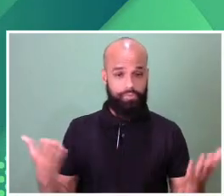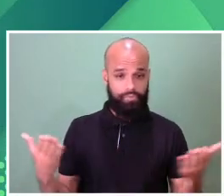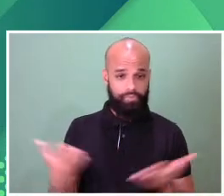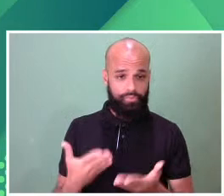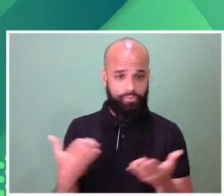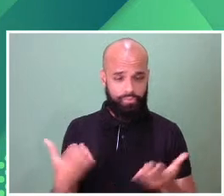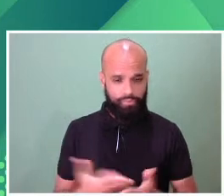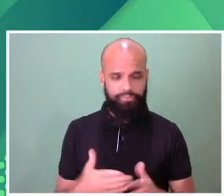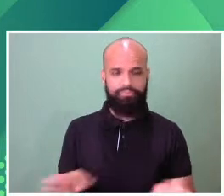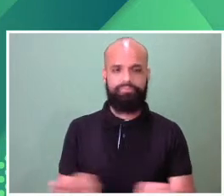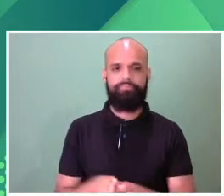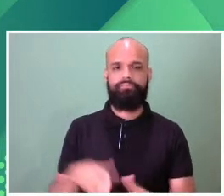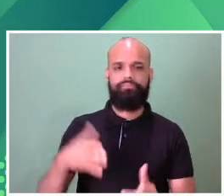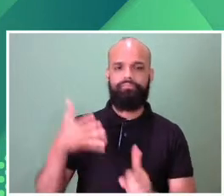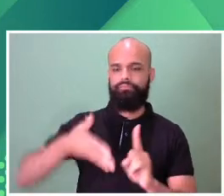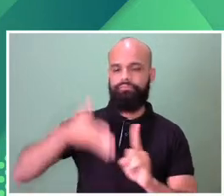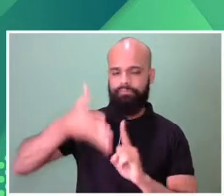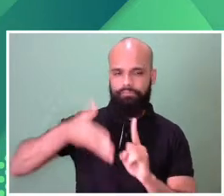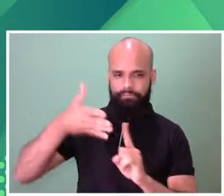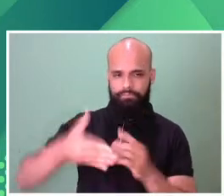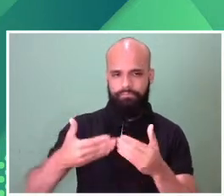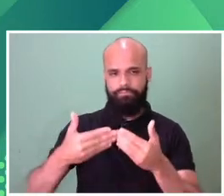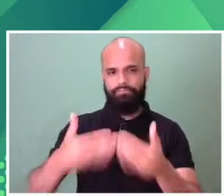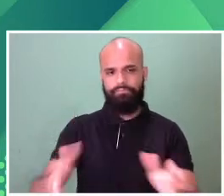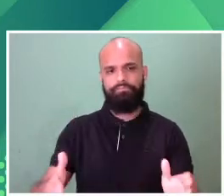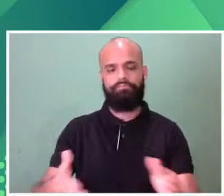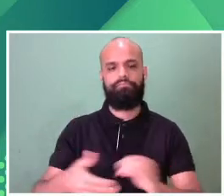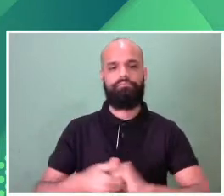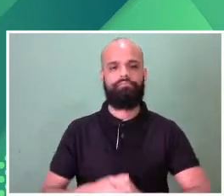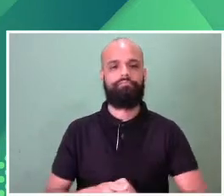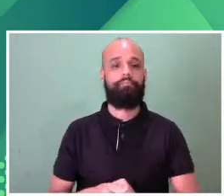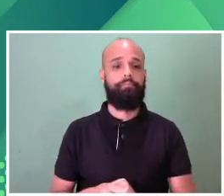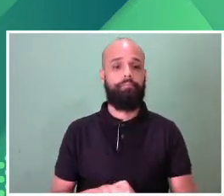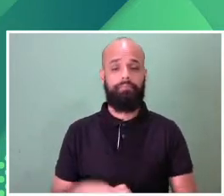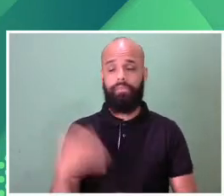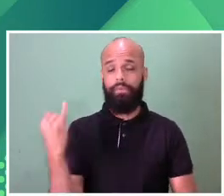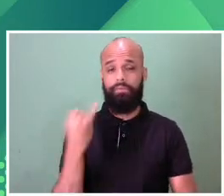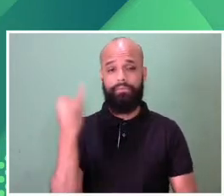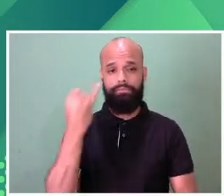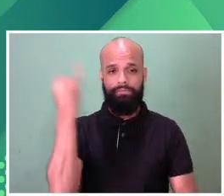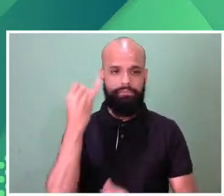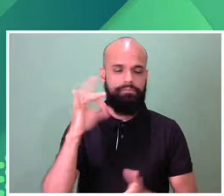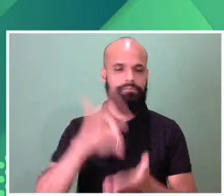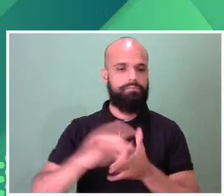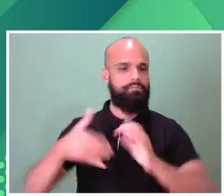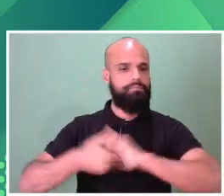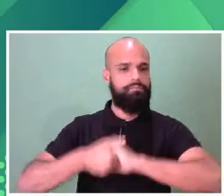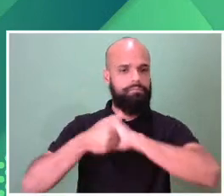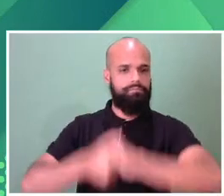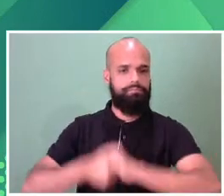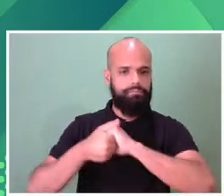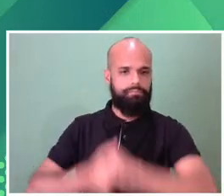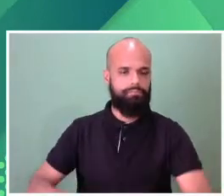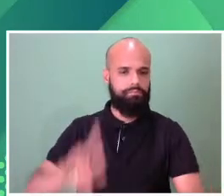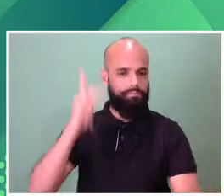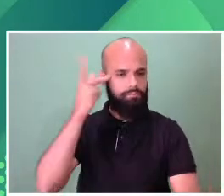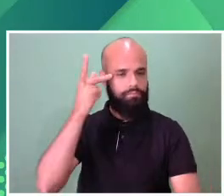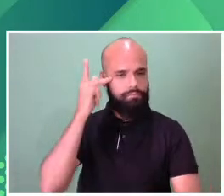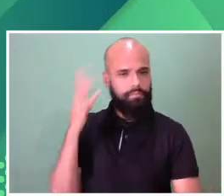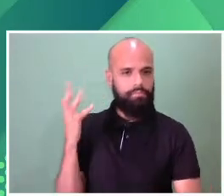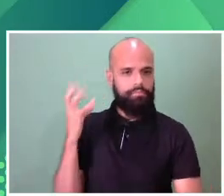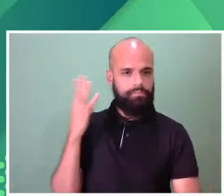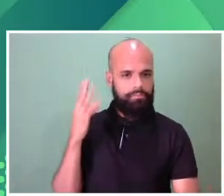nesta solenidade, fazendo a palestra de abertura desse encontro. É muito importante também saudar ao Eberson Duarte e a